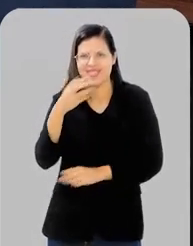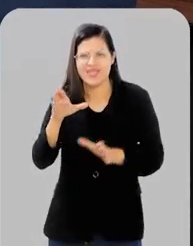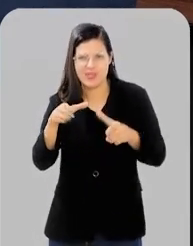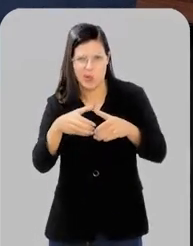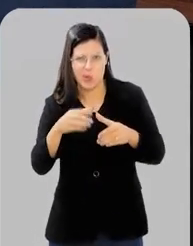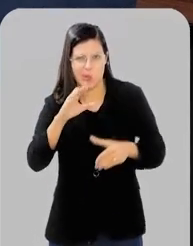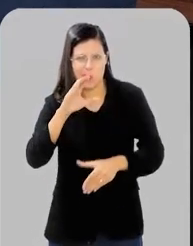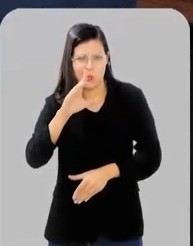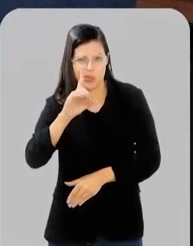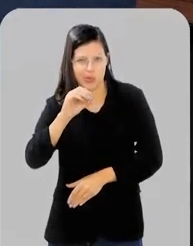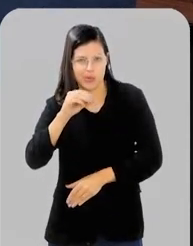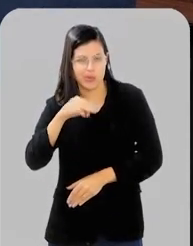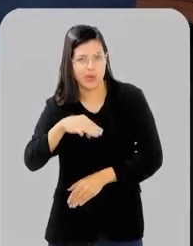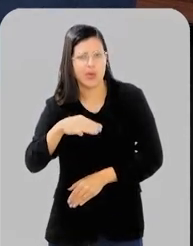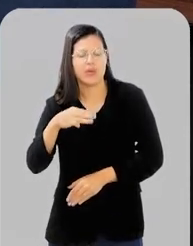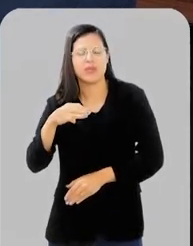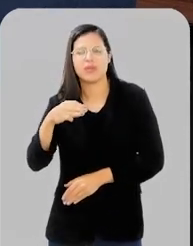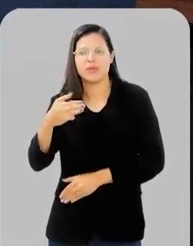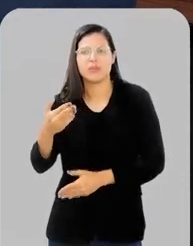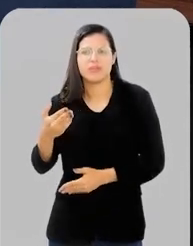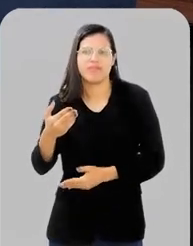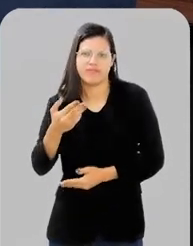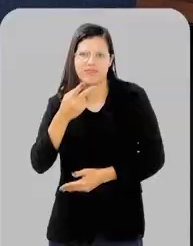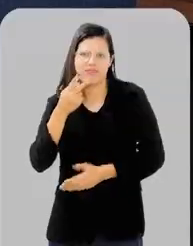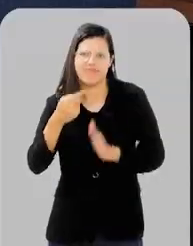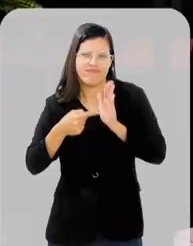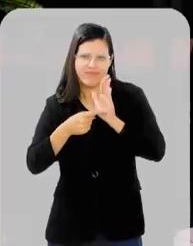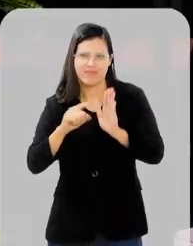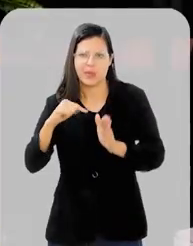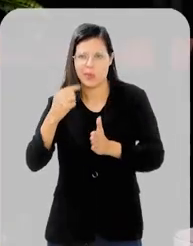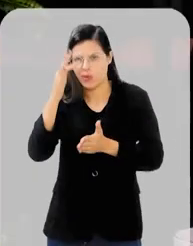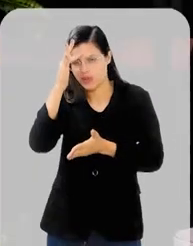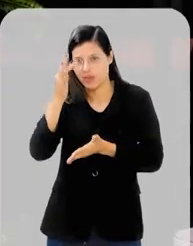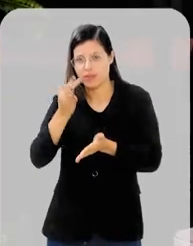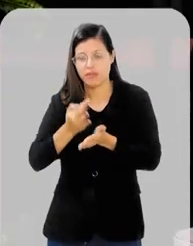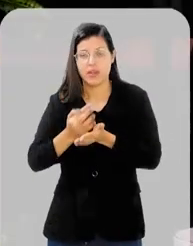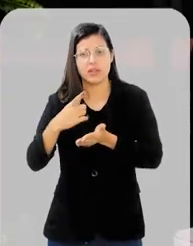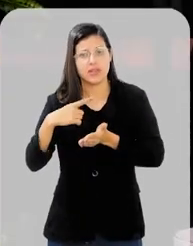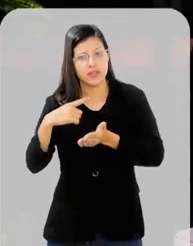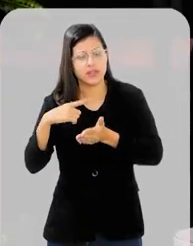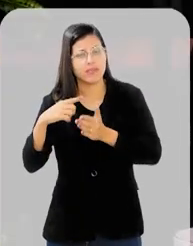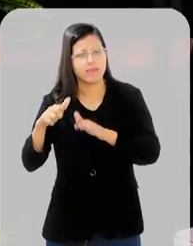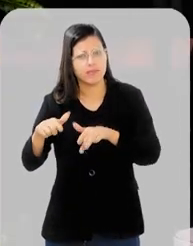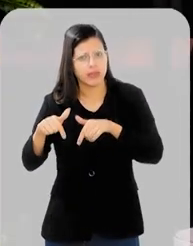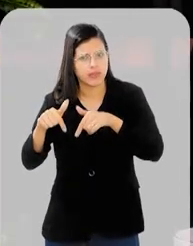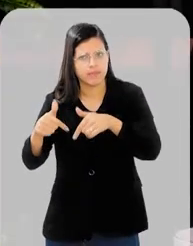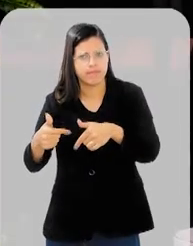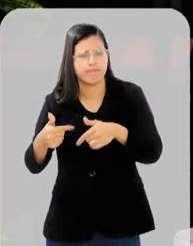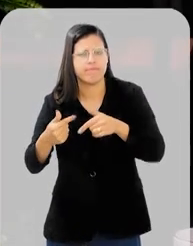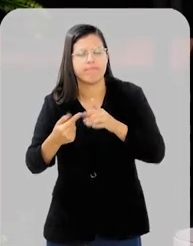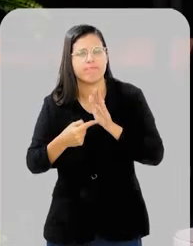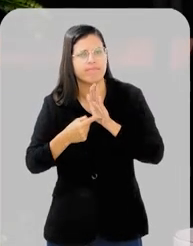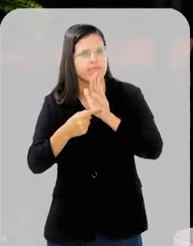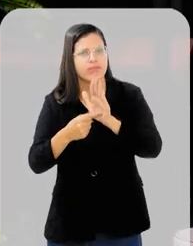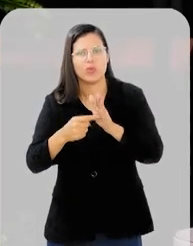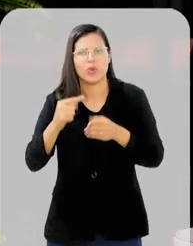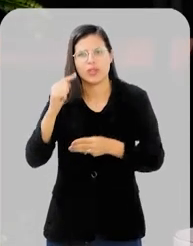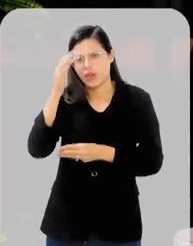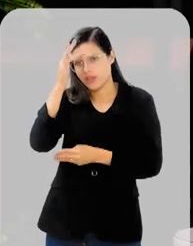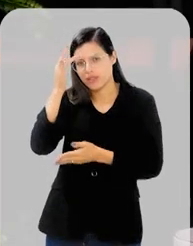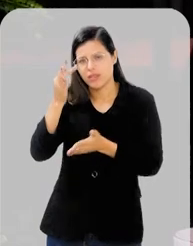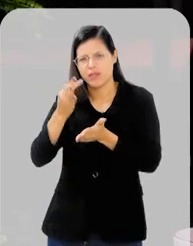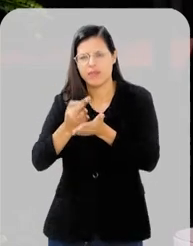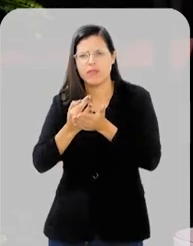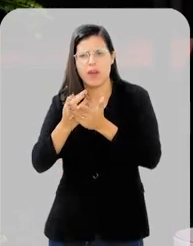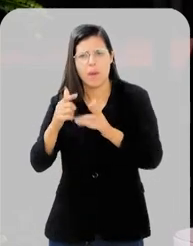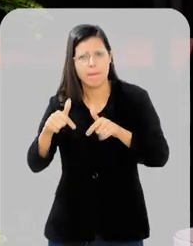também onde a gente consegue falar da nossa fé através da canção então ter uma iniciativa como essa para poder também expressar a nossa fé Isso